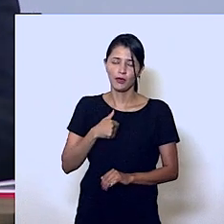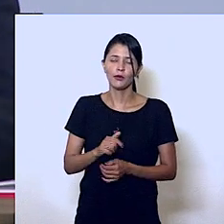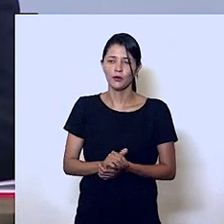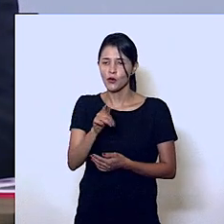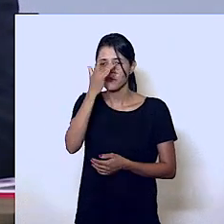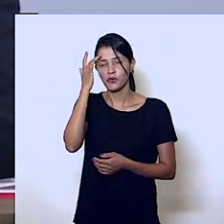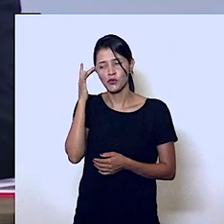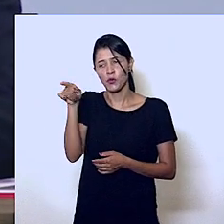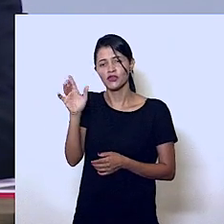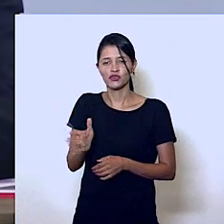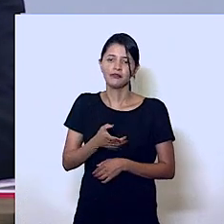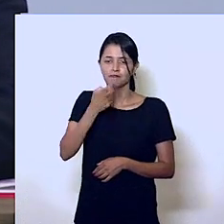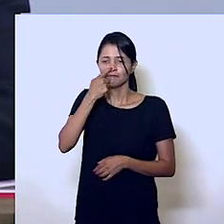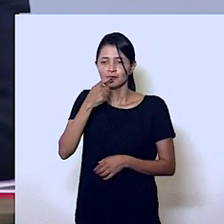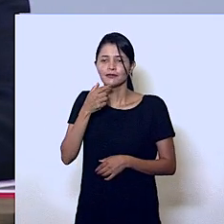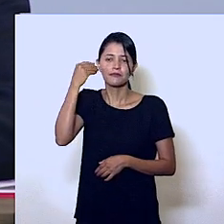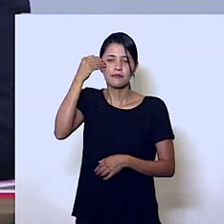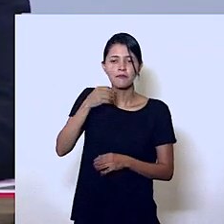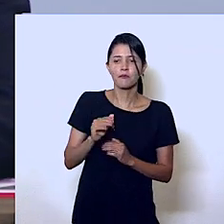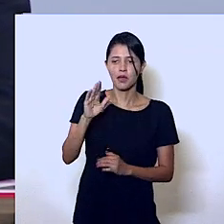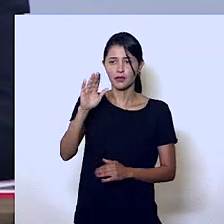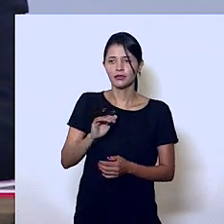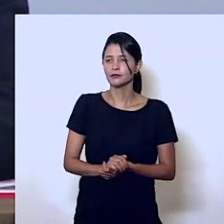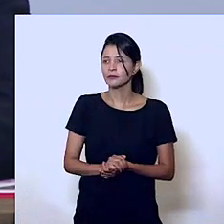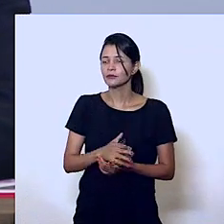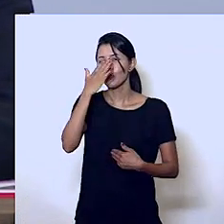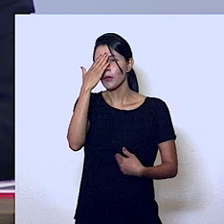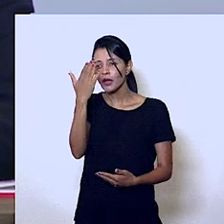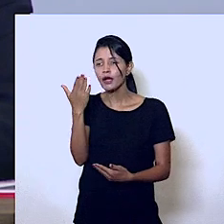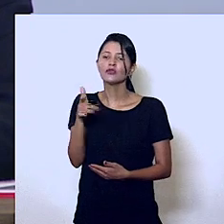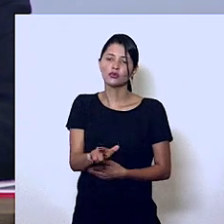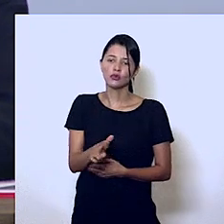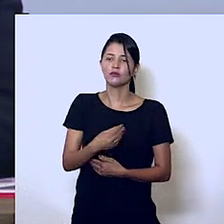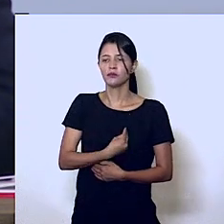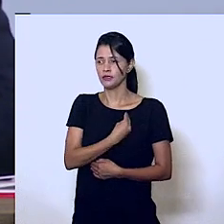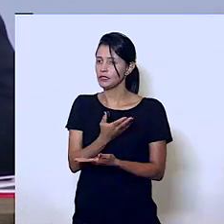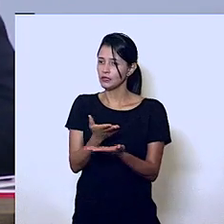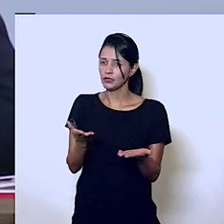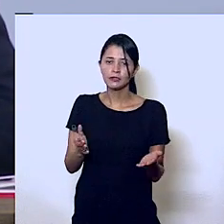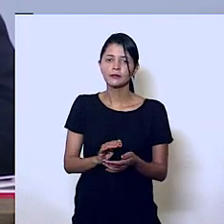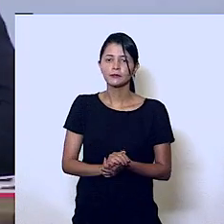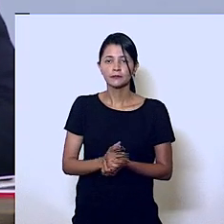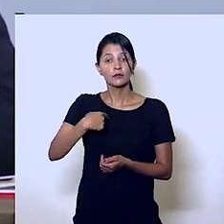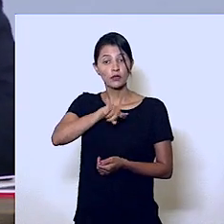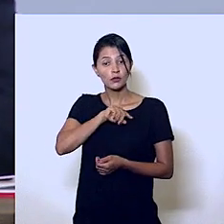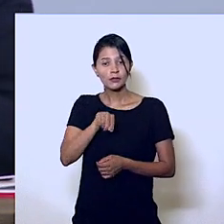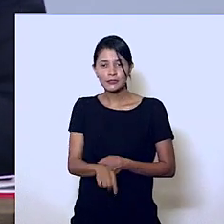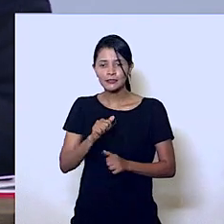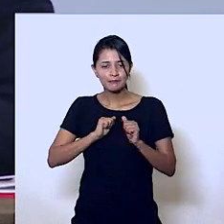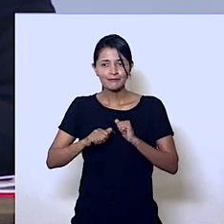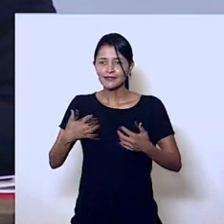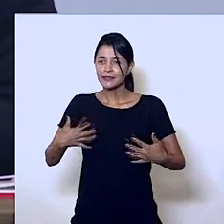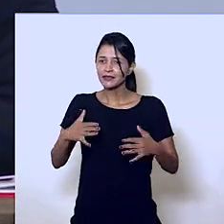mesa. Muito obrigado novamente pela presença e estamos aqui muito ansiosos para ouvir a todos que estamos aqui nesse dia.